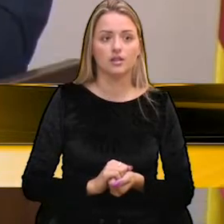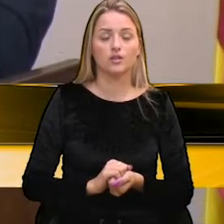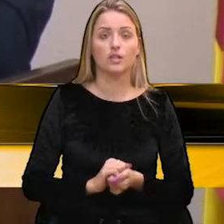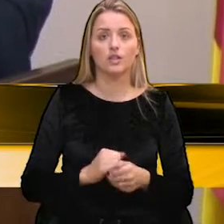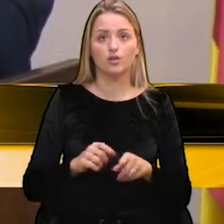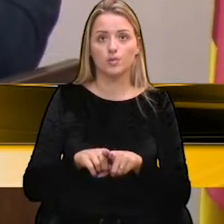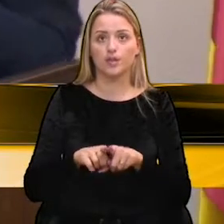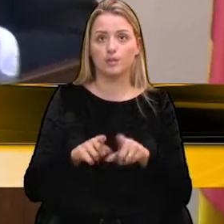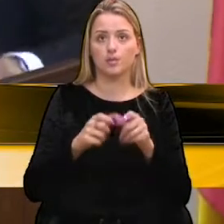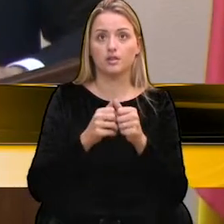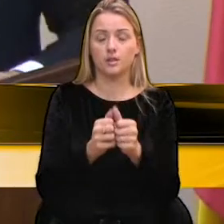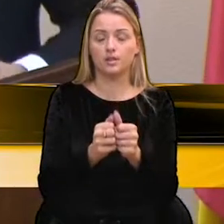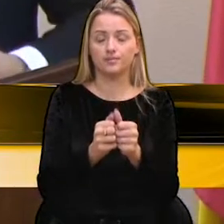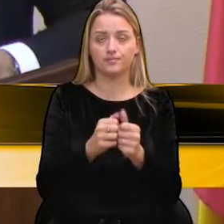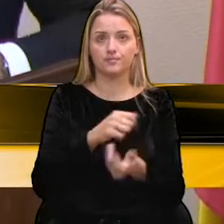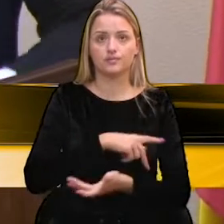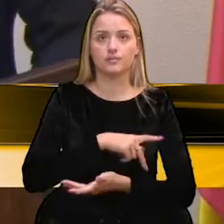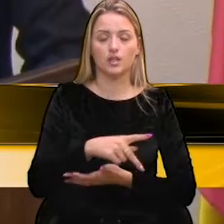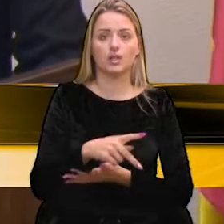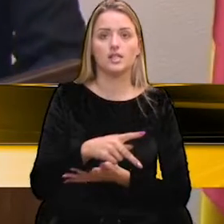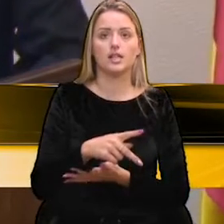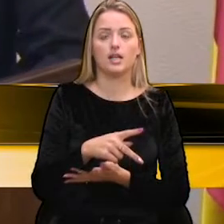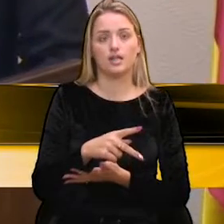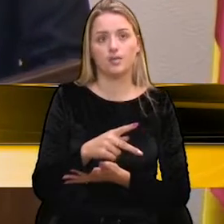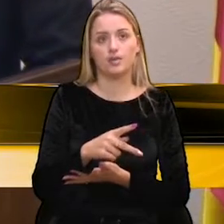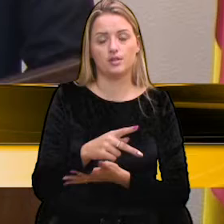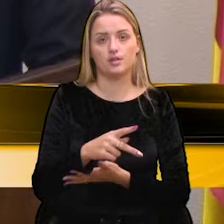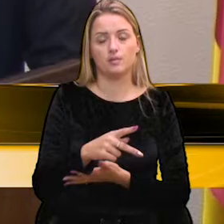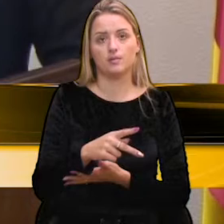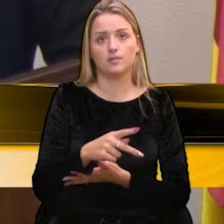Senhor presidente, nobres colegas,